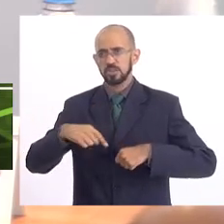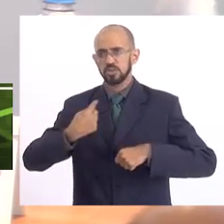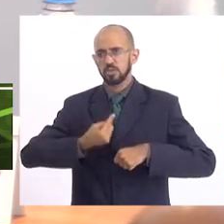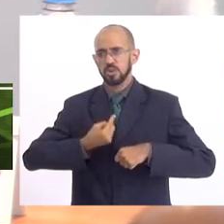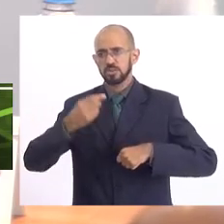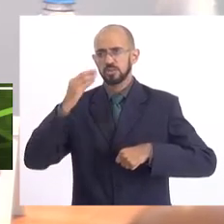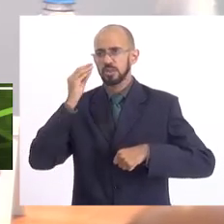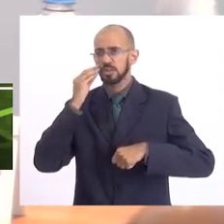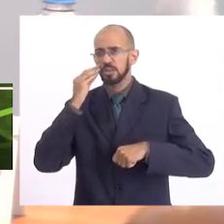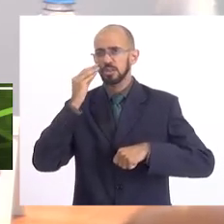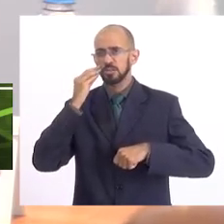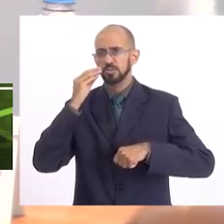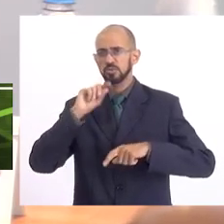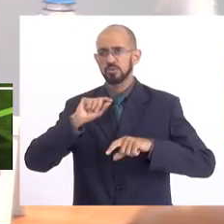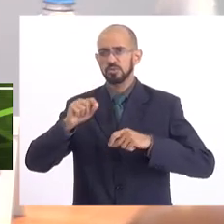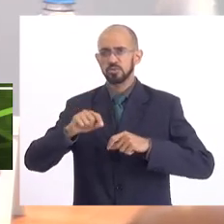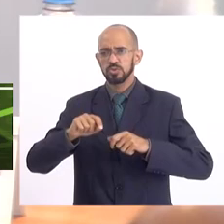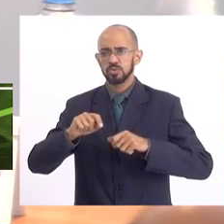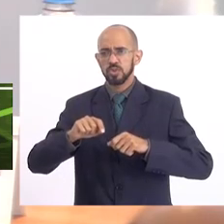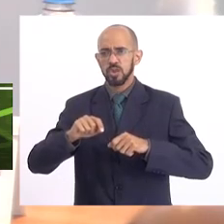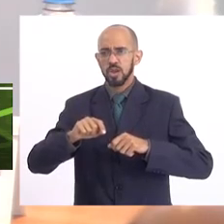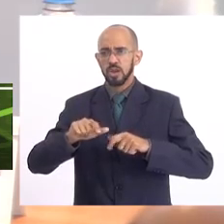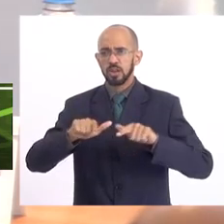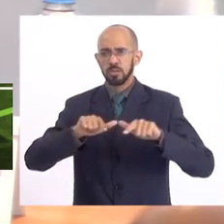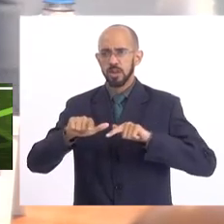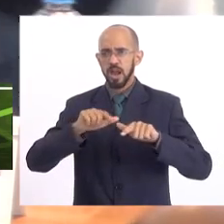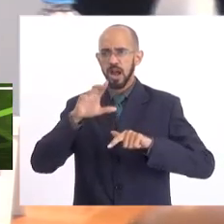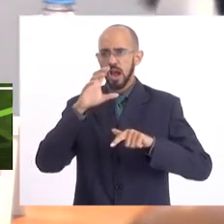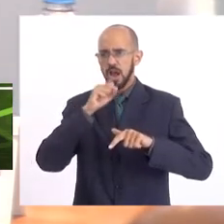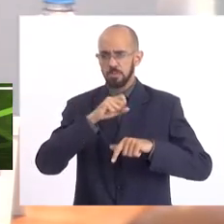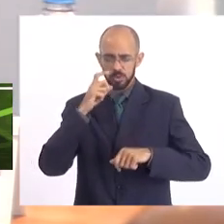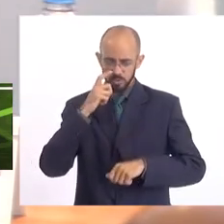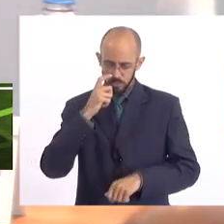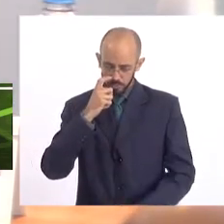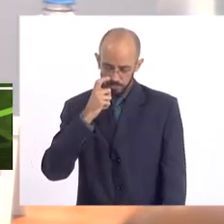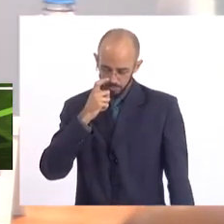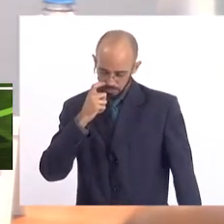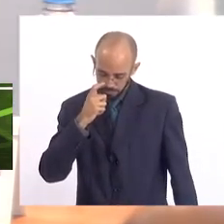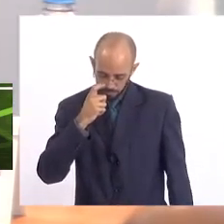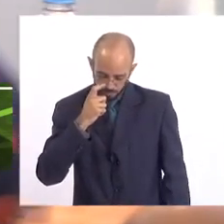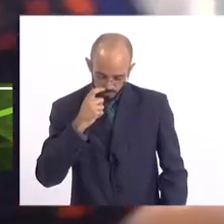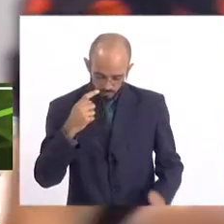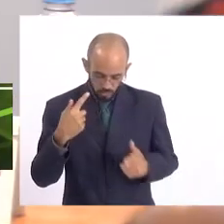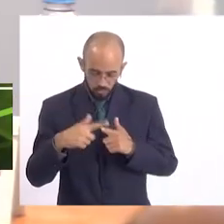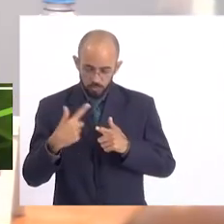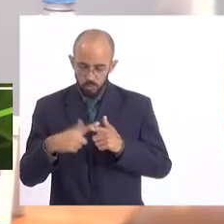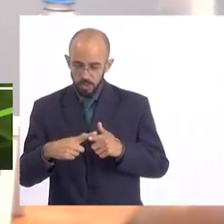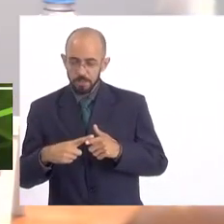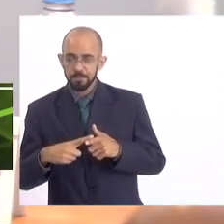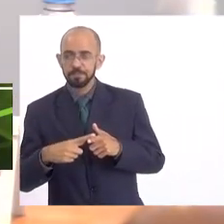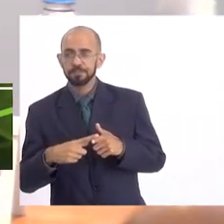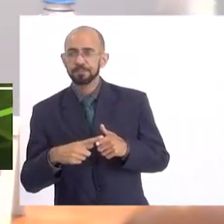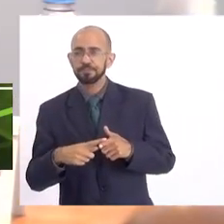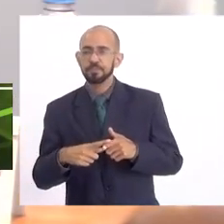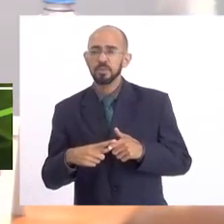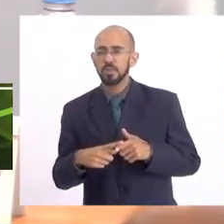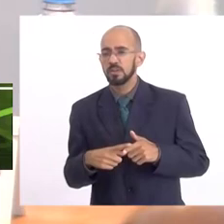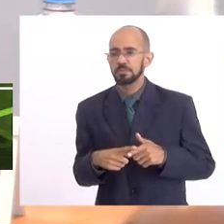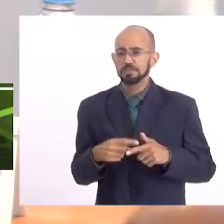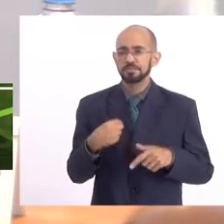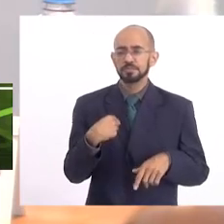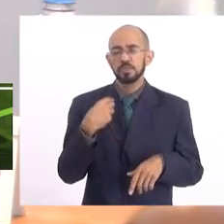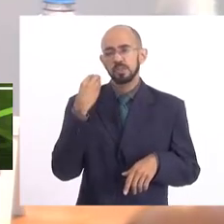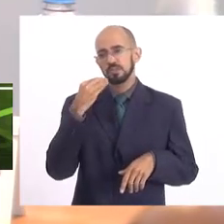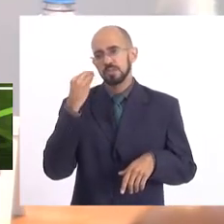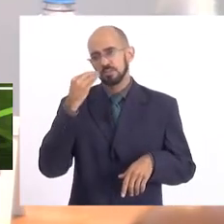tentou despachar o mais rápido possível. Porque eu digo assim, eu tenho uma experiência